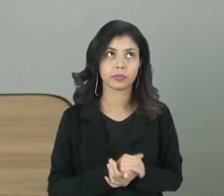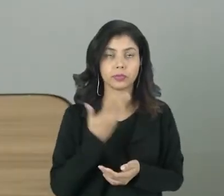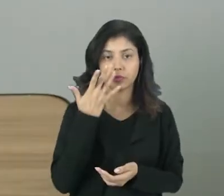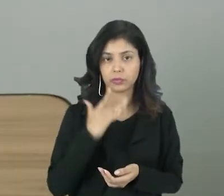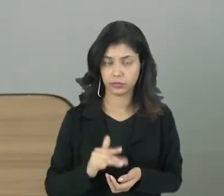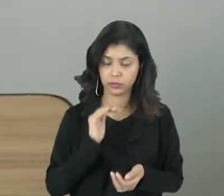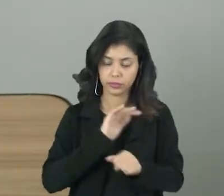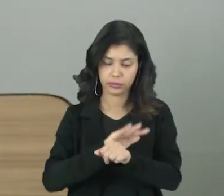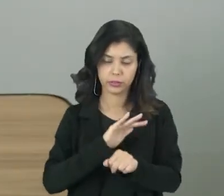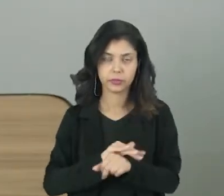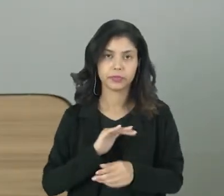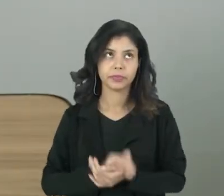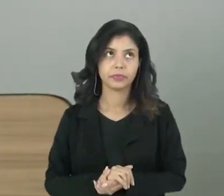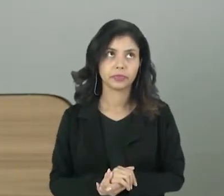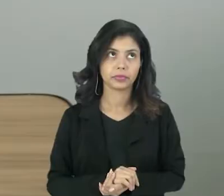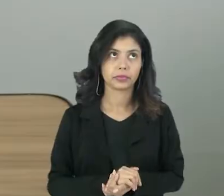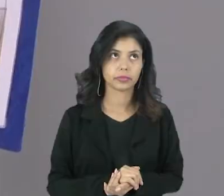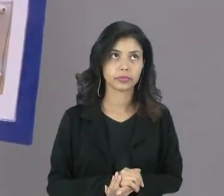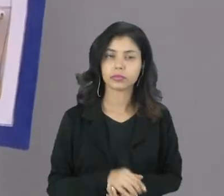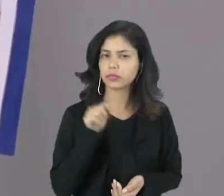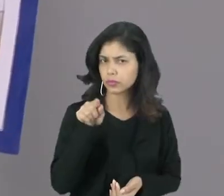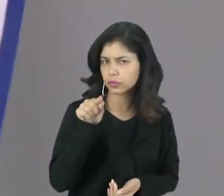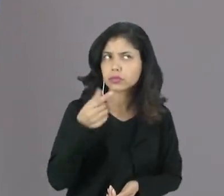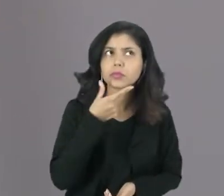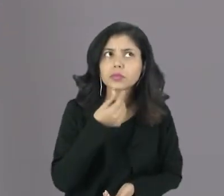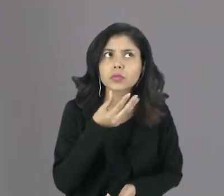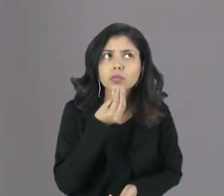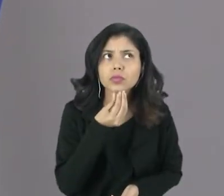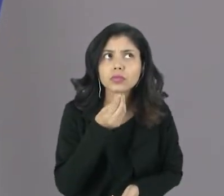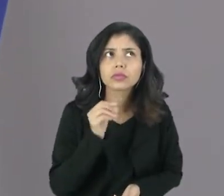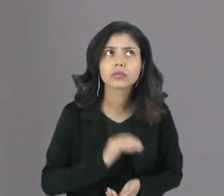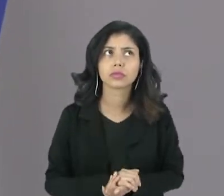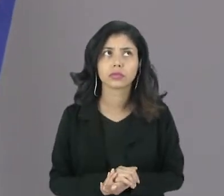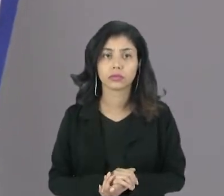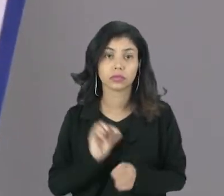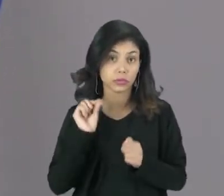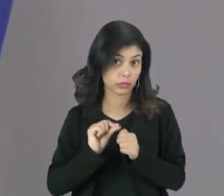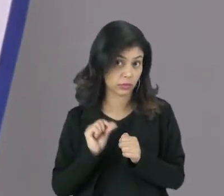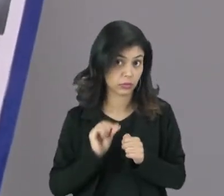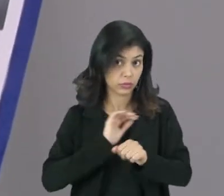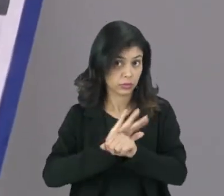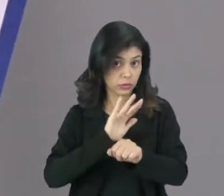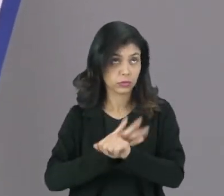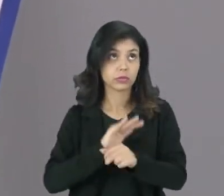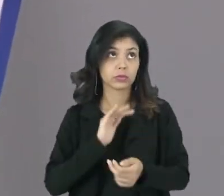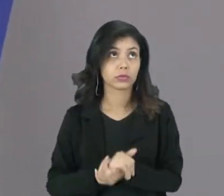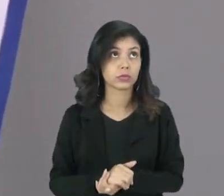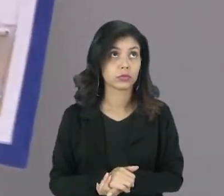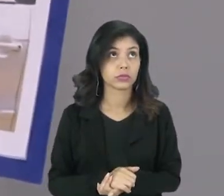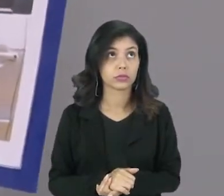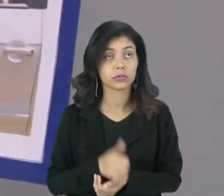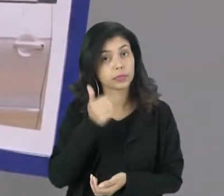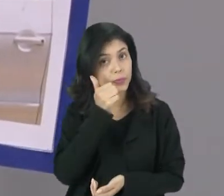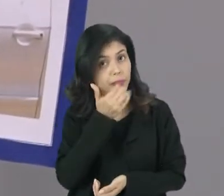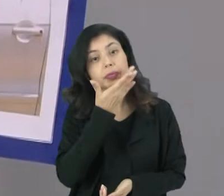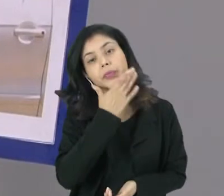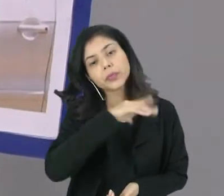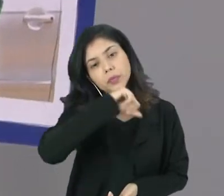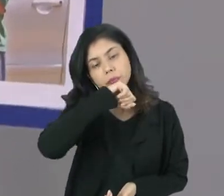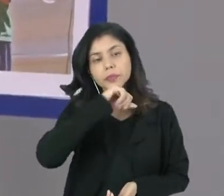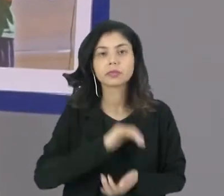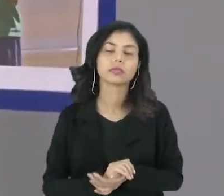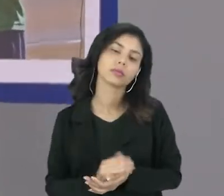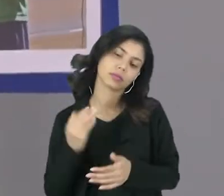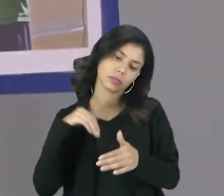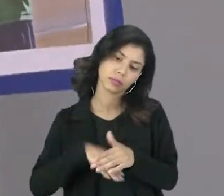crianças colaborando porque o menino está fazendo com menino está ajudando o seu pai